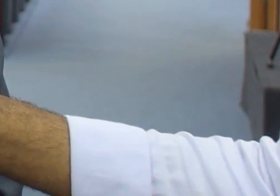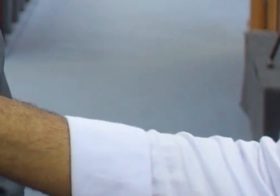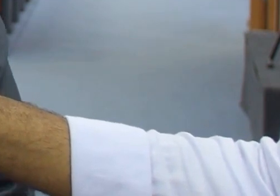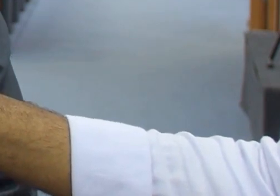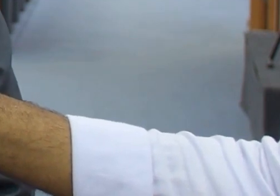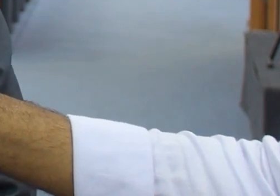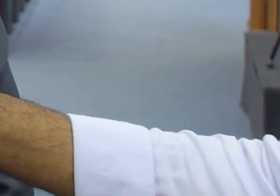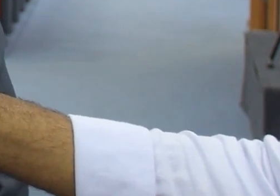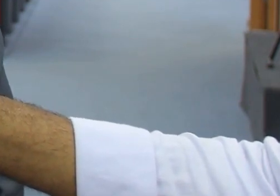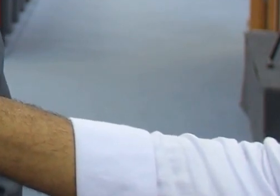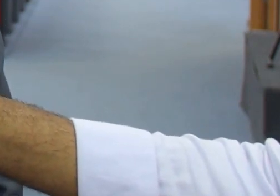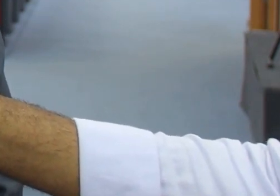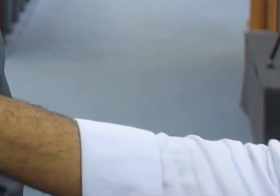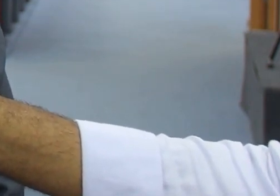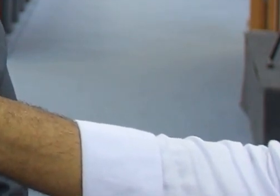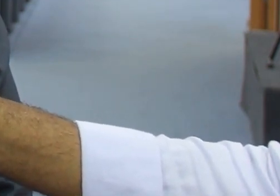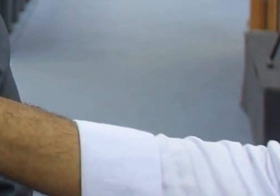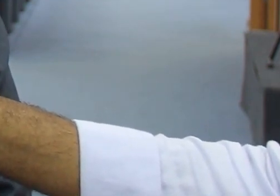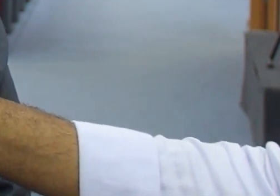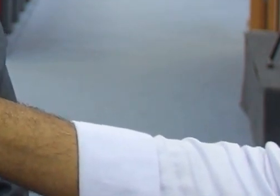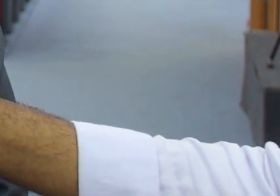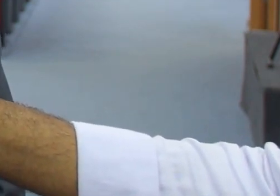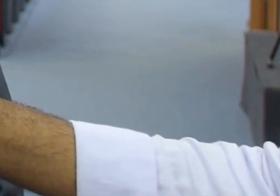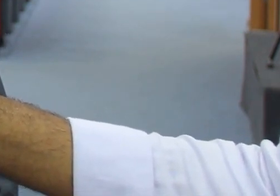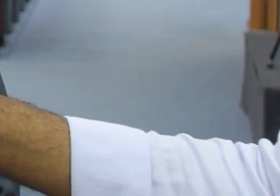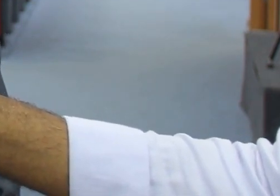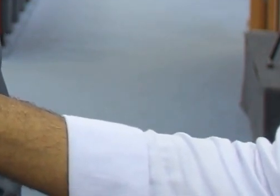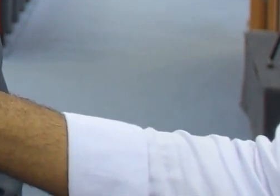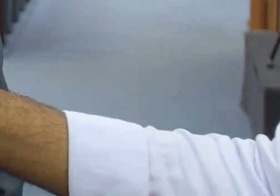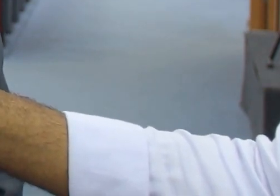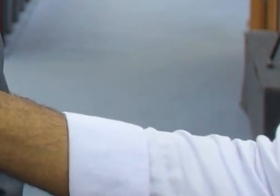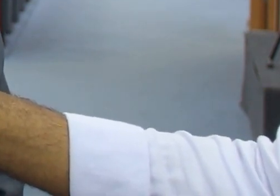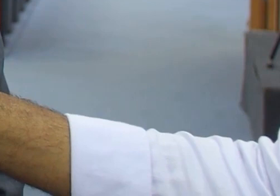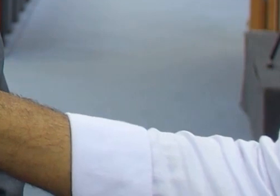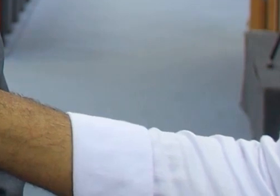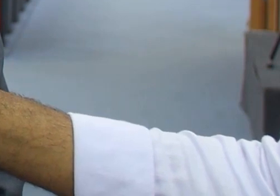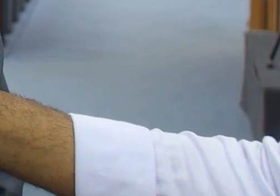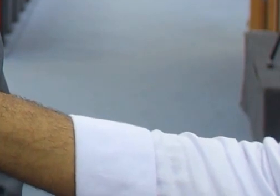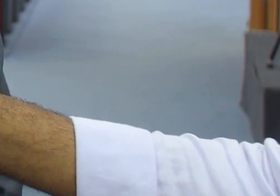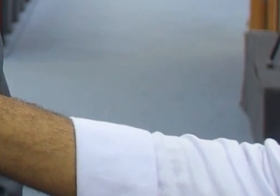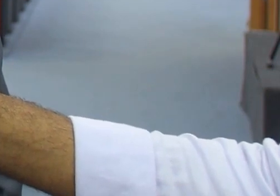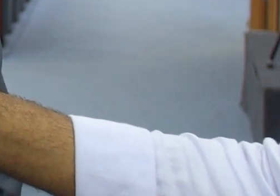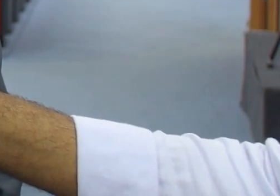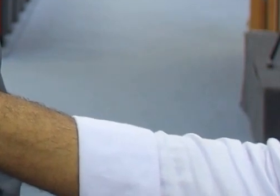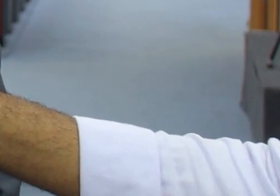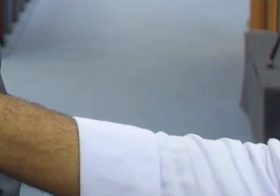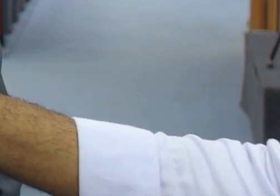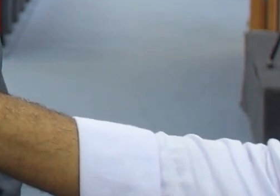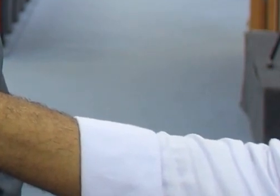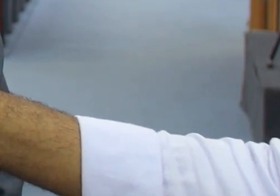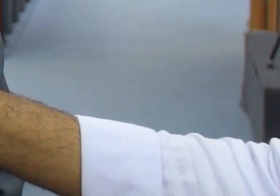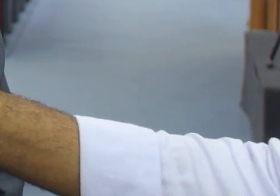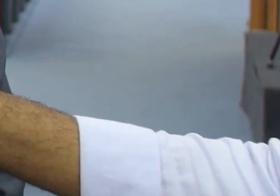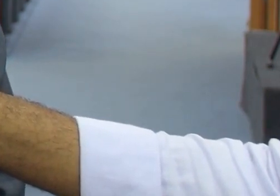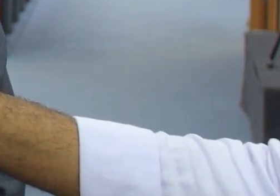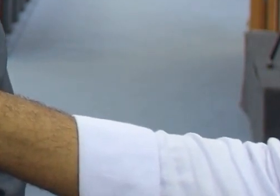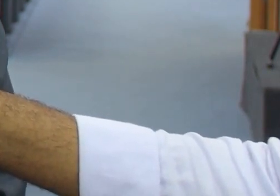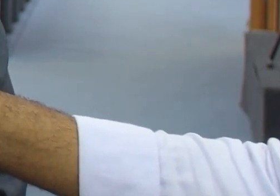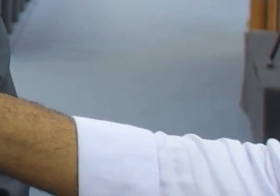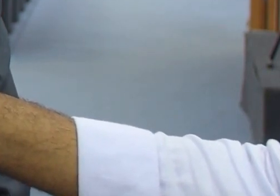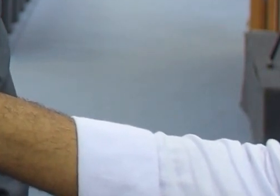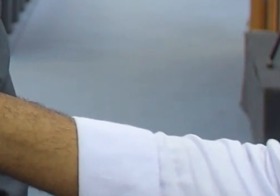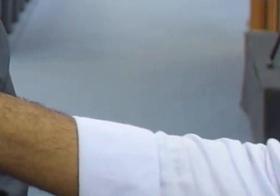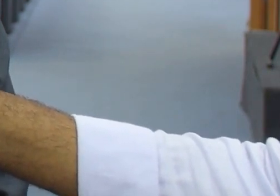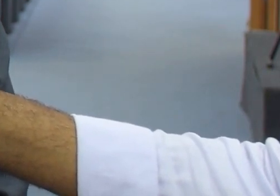mandato não muito distante Já começamos a tratar do projeto do Hospital Público Veterinário que nós vamos precisar